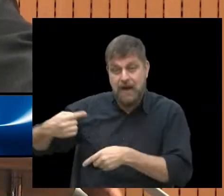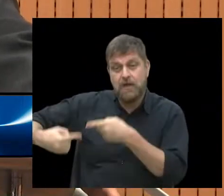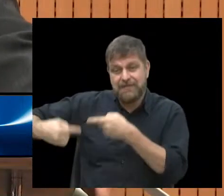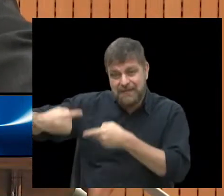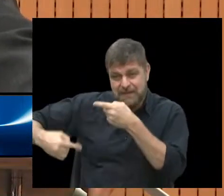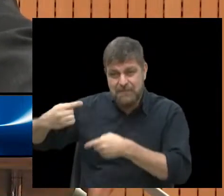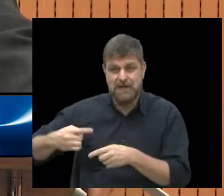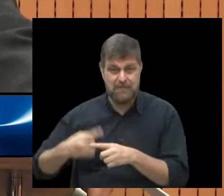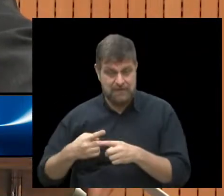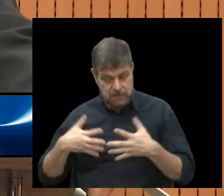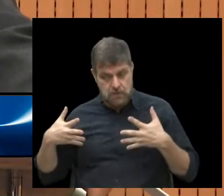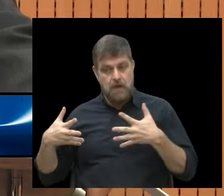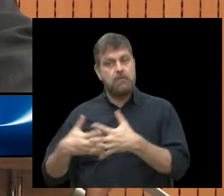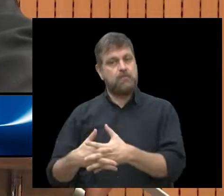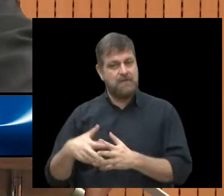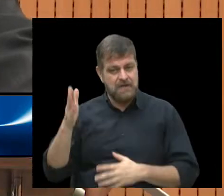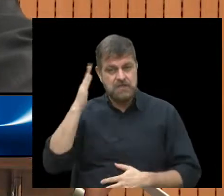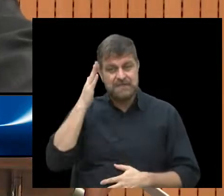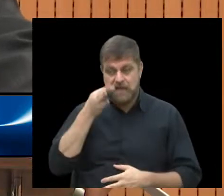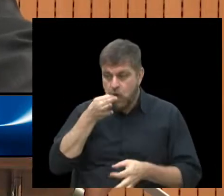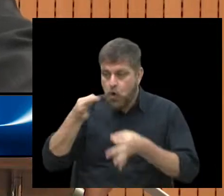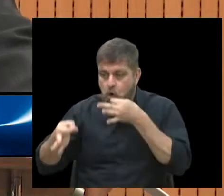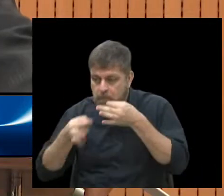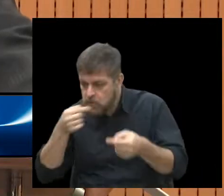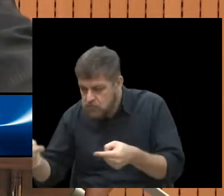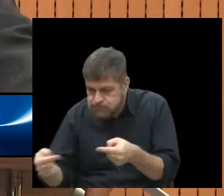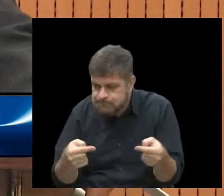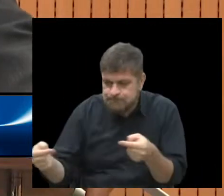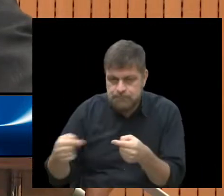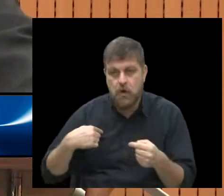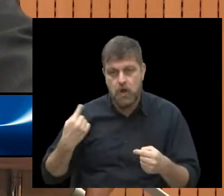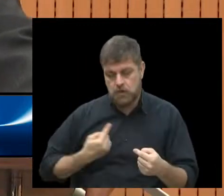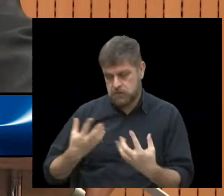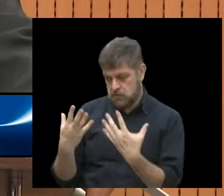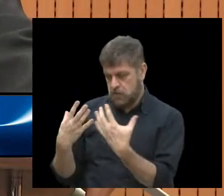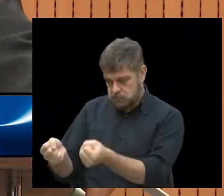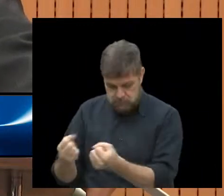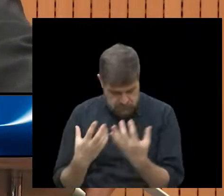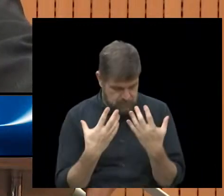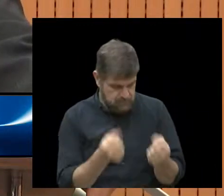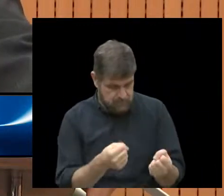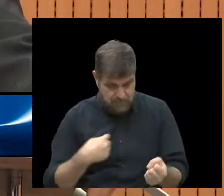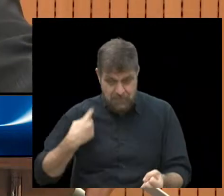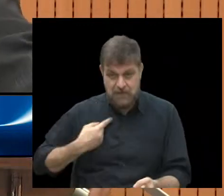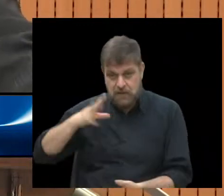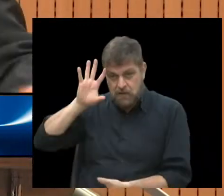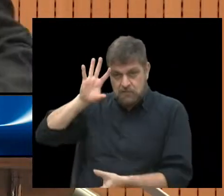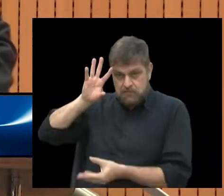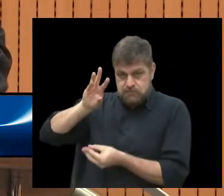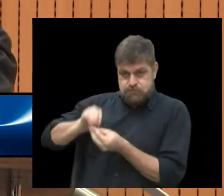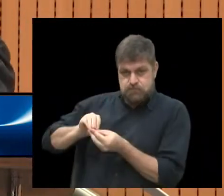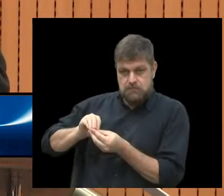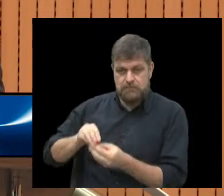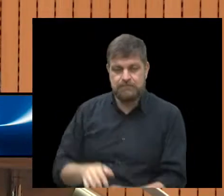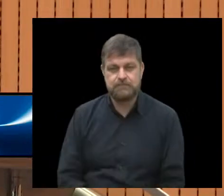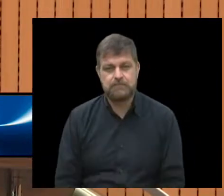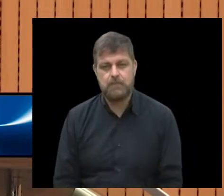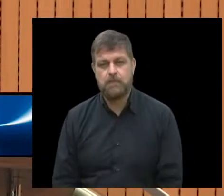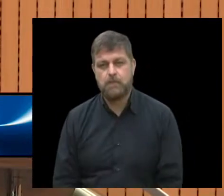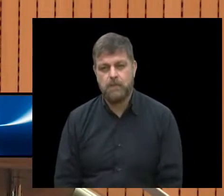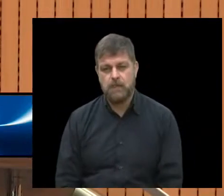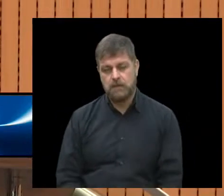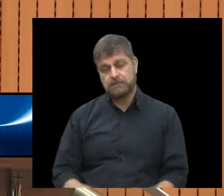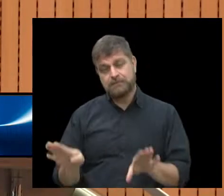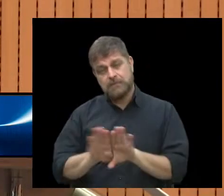que é um debate polêmico. Nós vamos ouvir todas as posições para chegar às nossas conclusões.